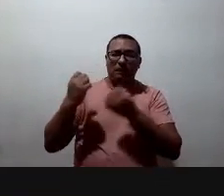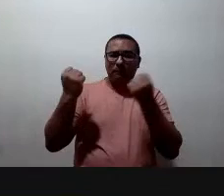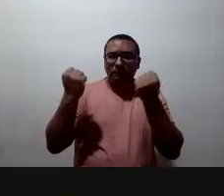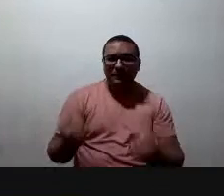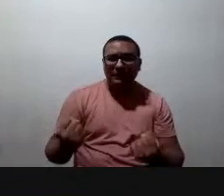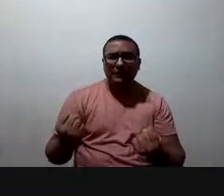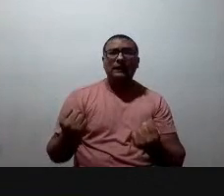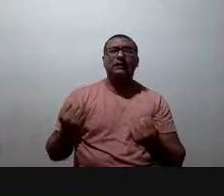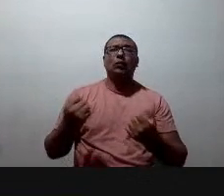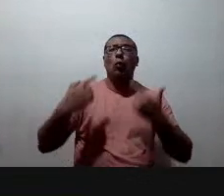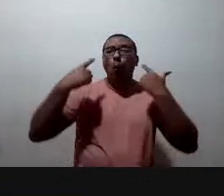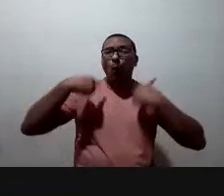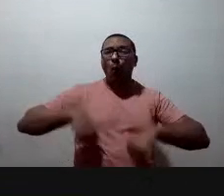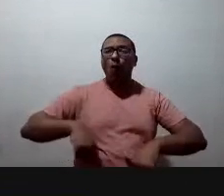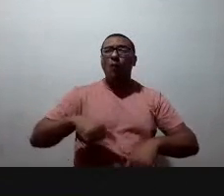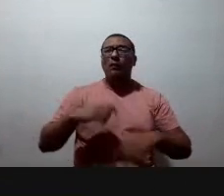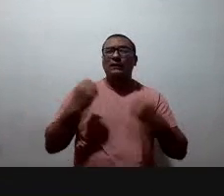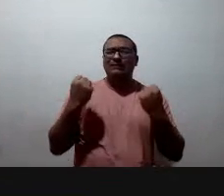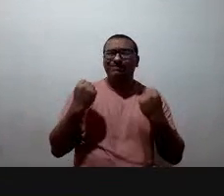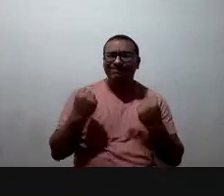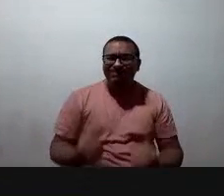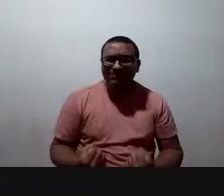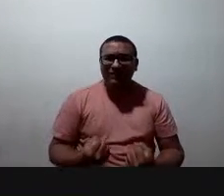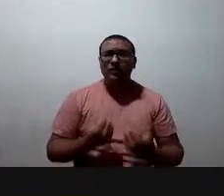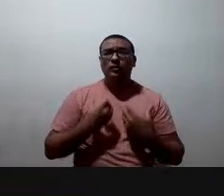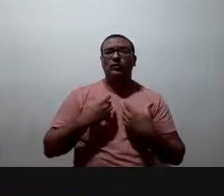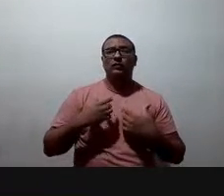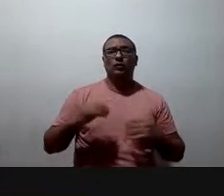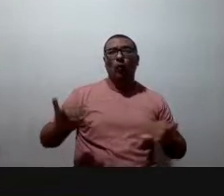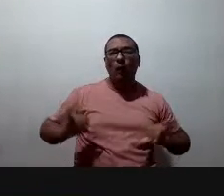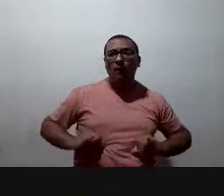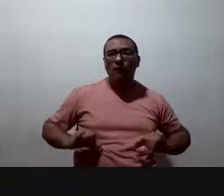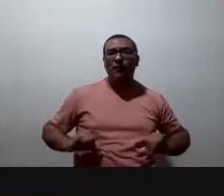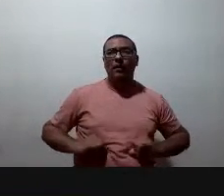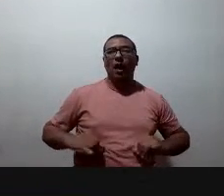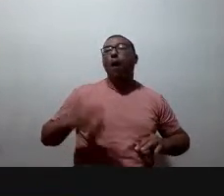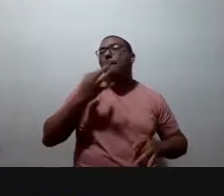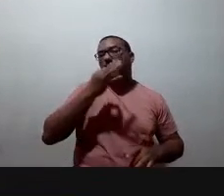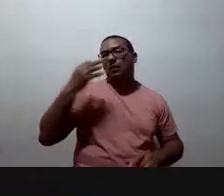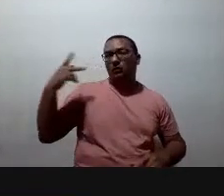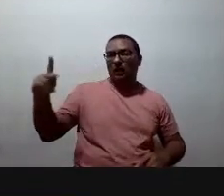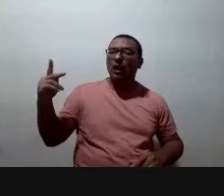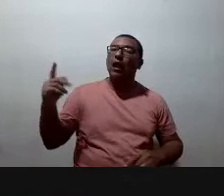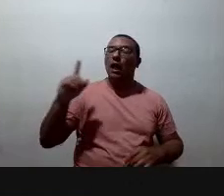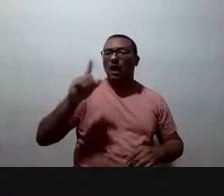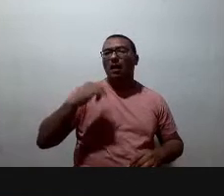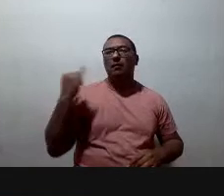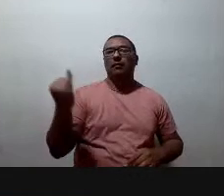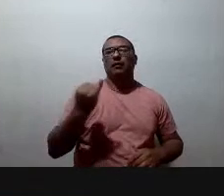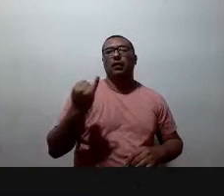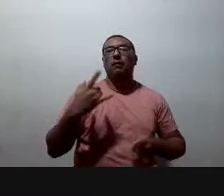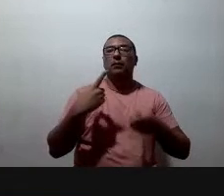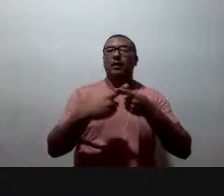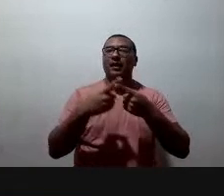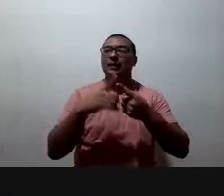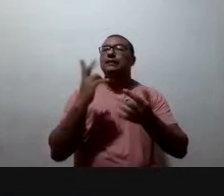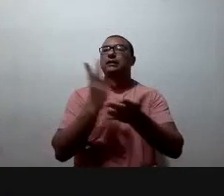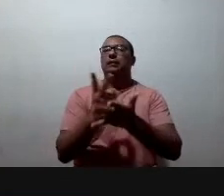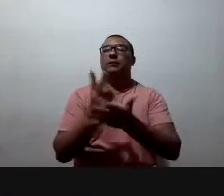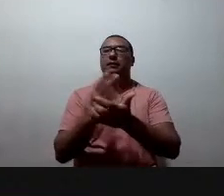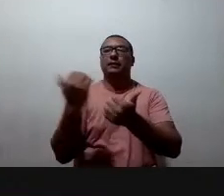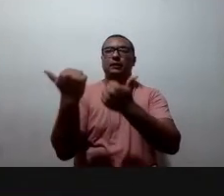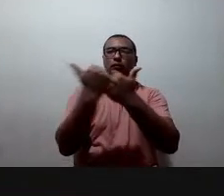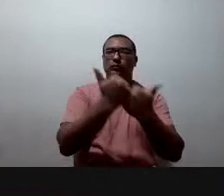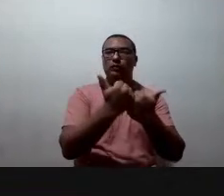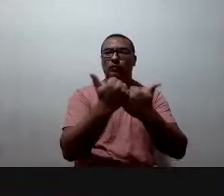que desgasta o corpo muito. Então, ele tem uma visão que eu acho muito interessante, é que a gente se substitui, a gente se reinventa e a